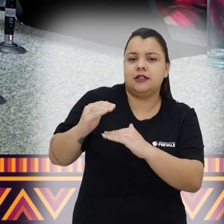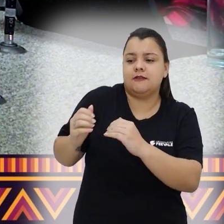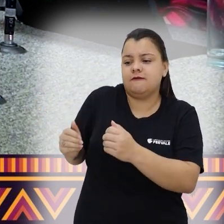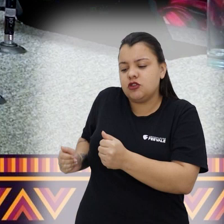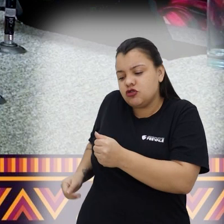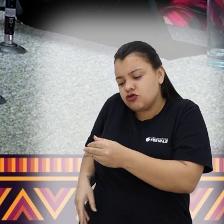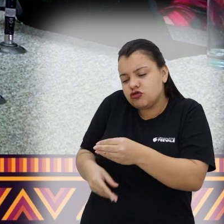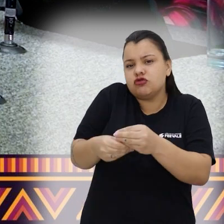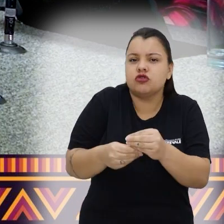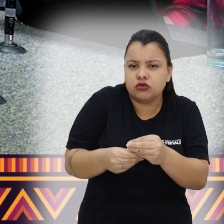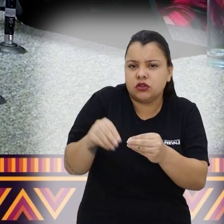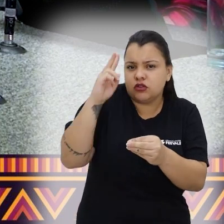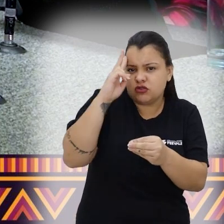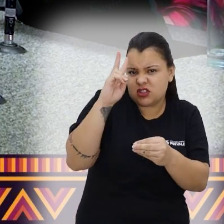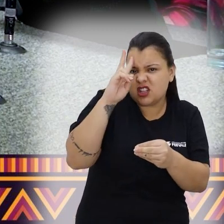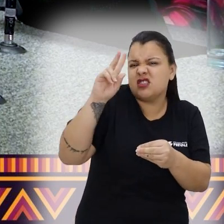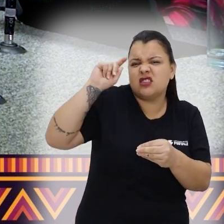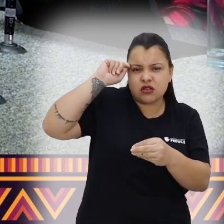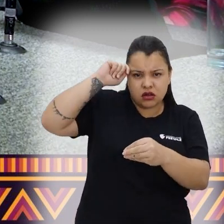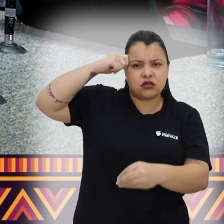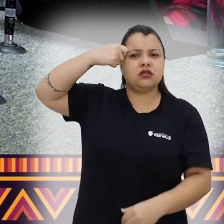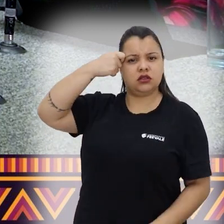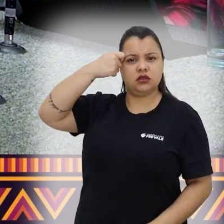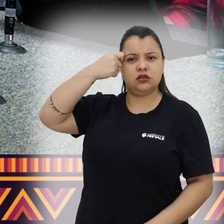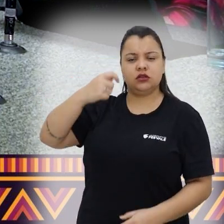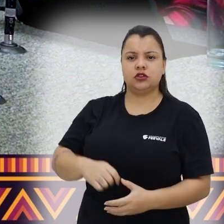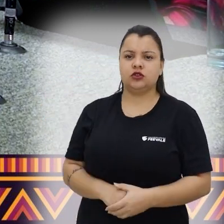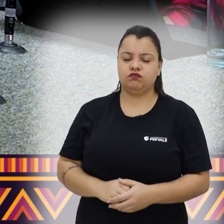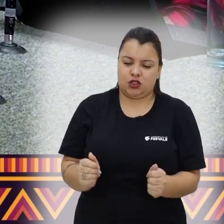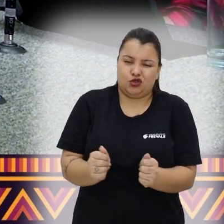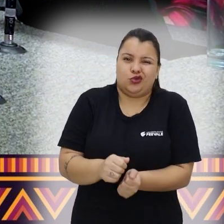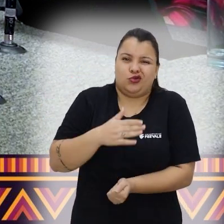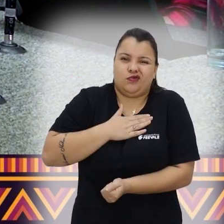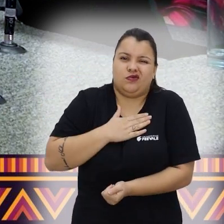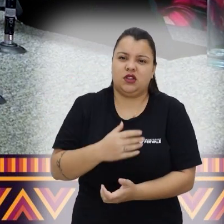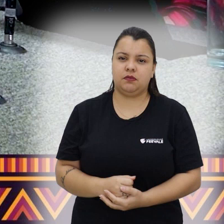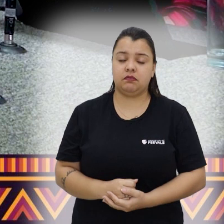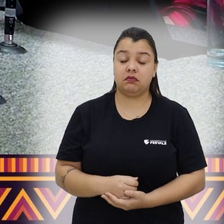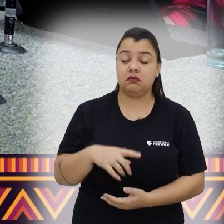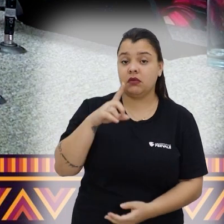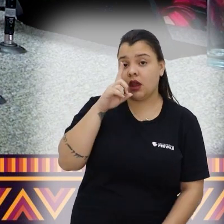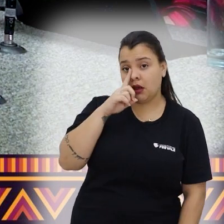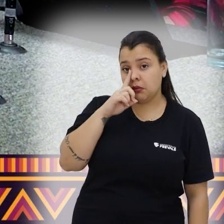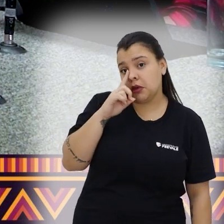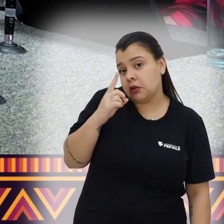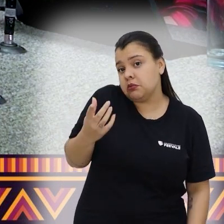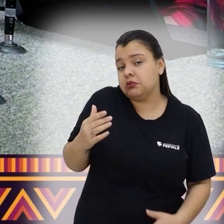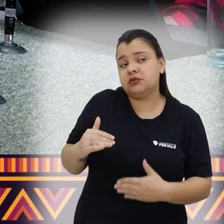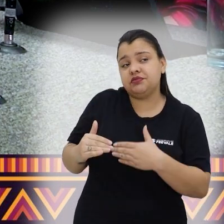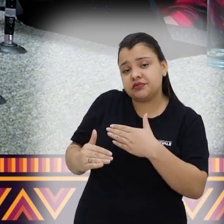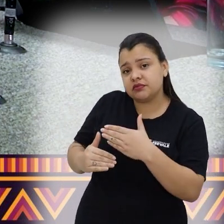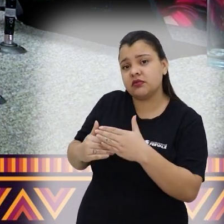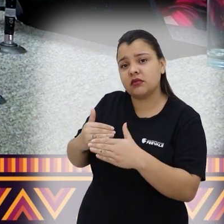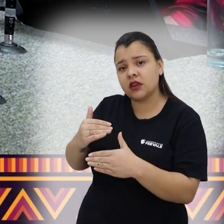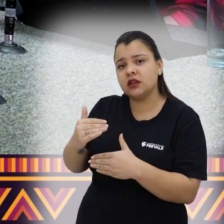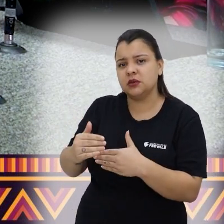muito, muito bem estruturada, né, dentro dele. A minha mãe veio desse processo que